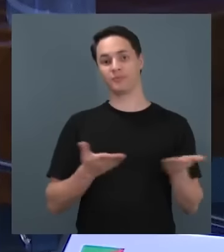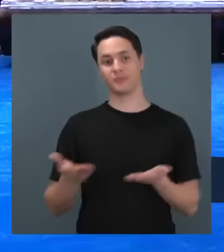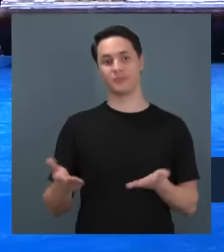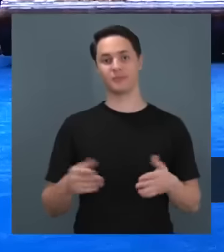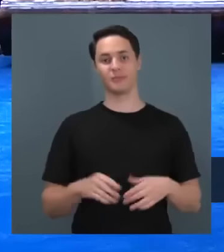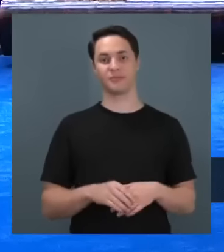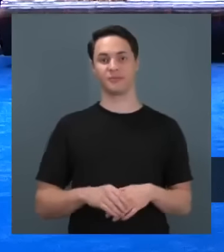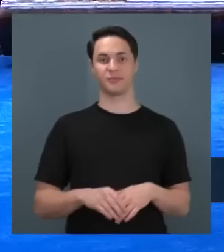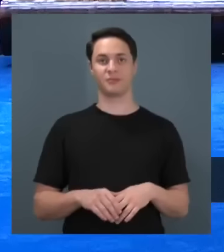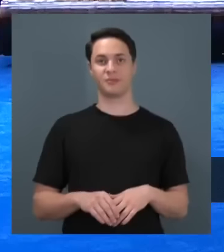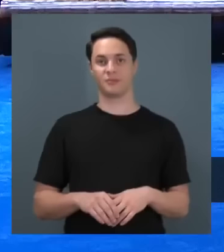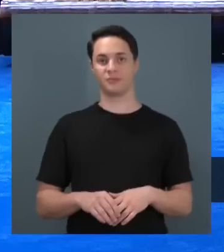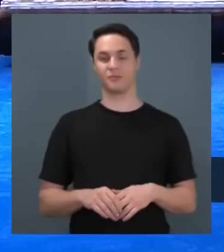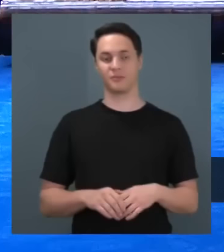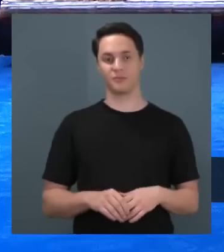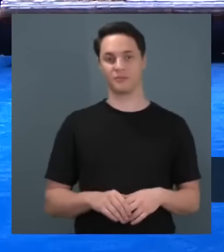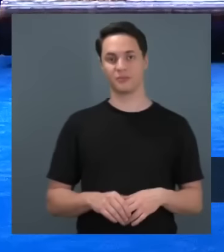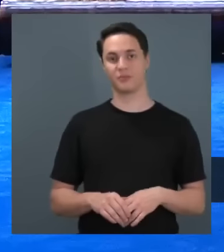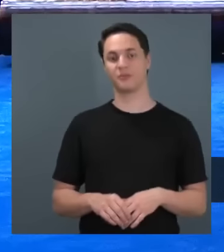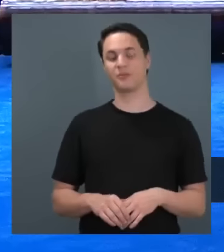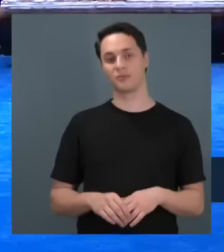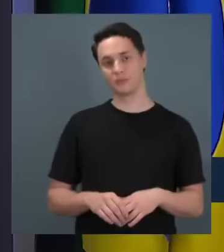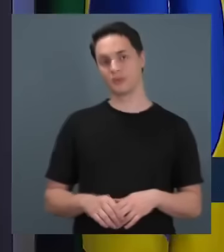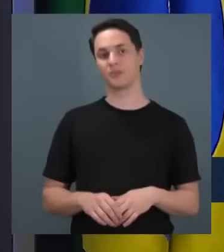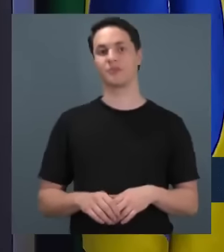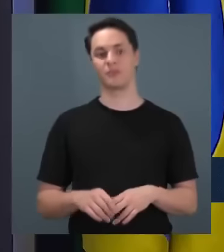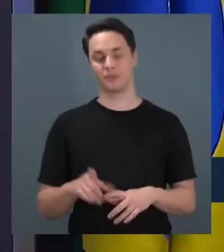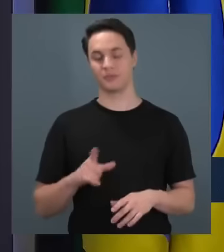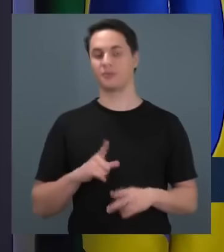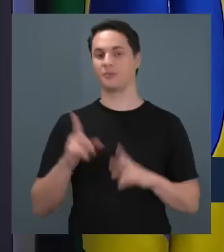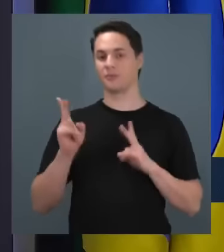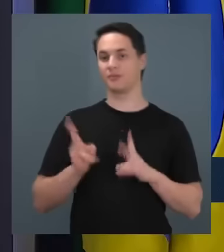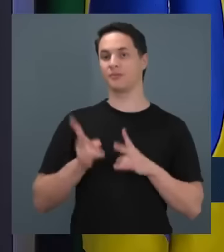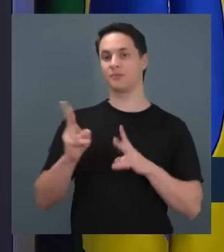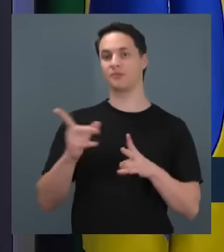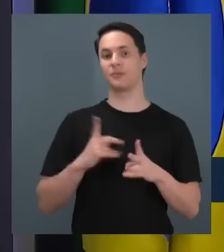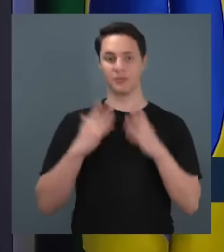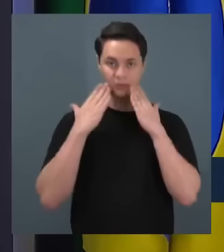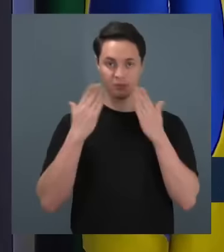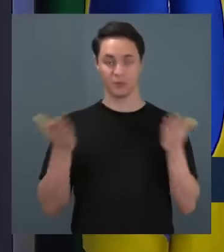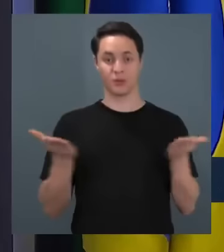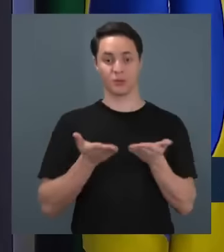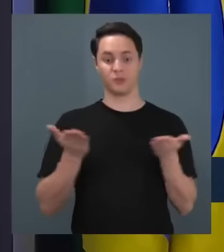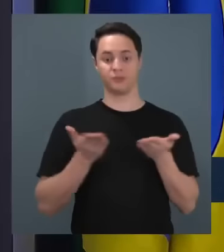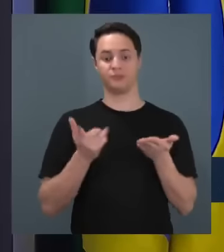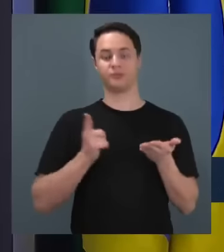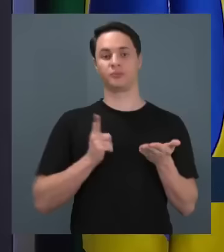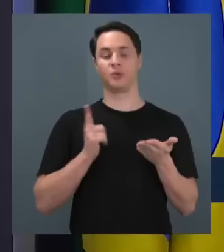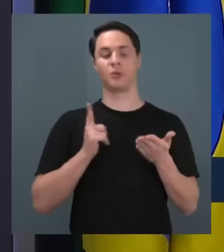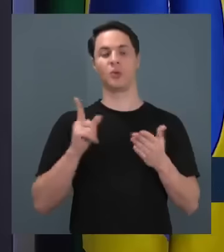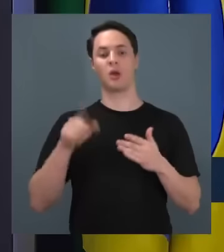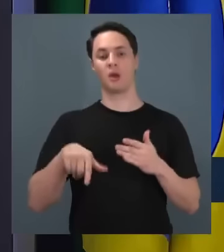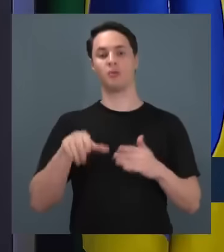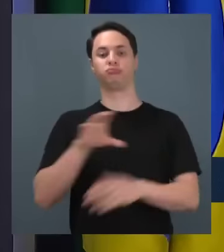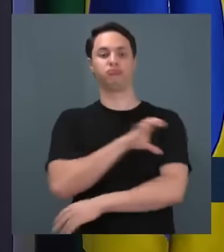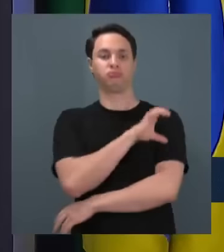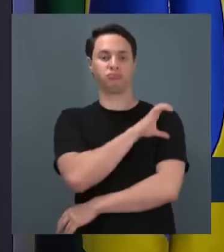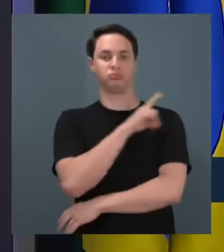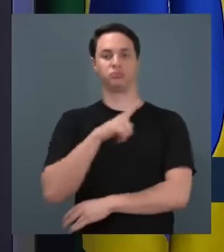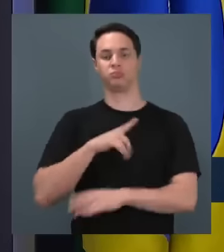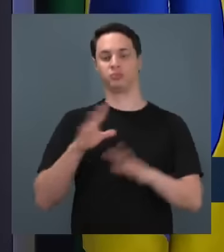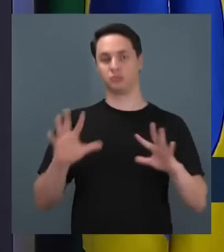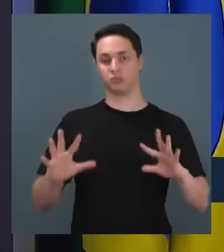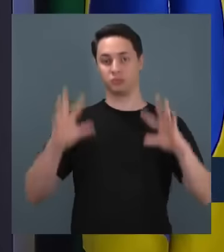que é o primeiro inscrito, sempre está na linha de frente e hoje coordenou aqui um